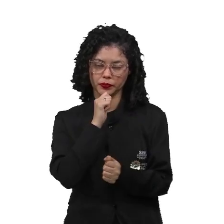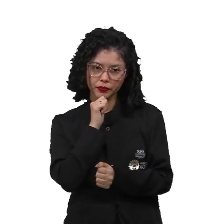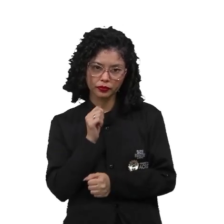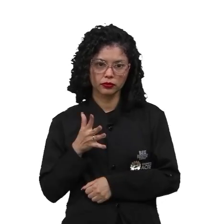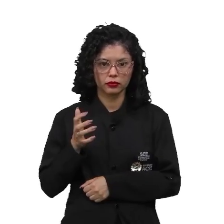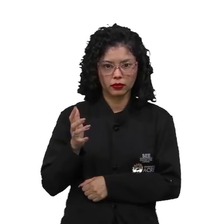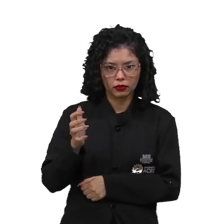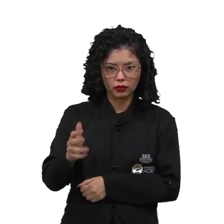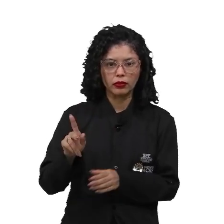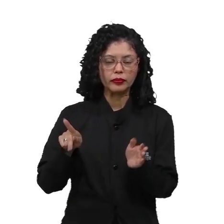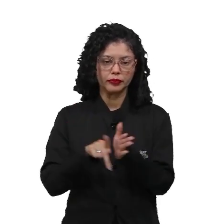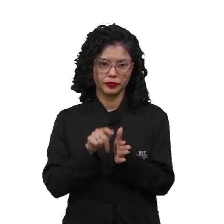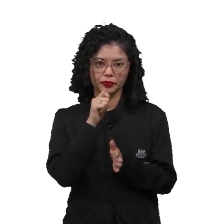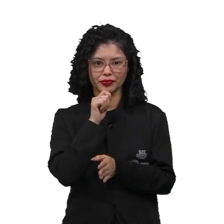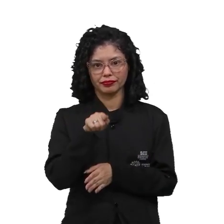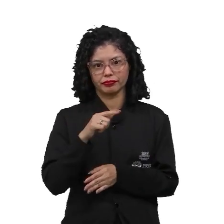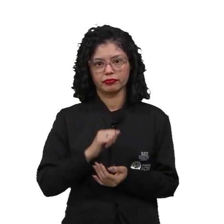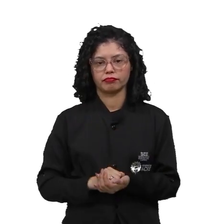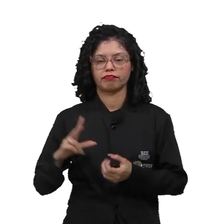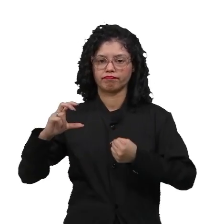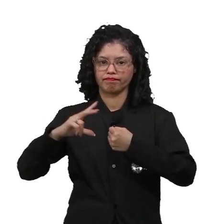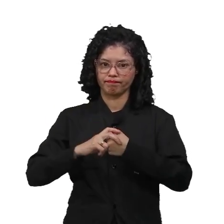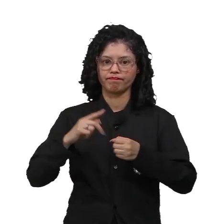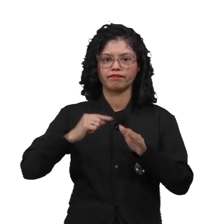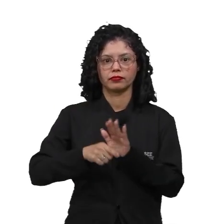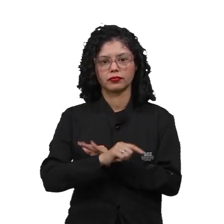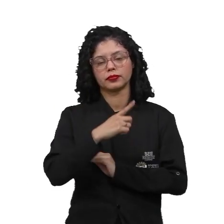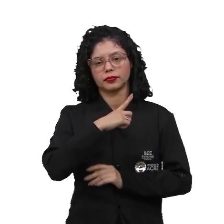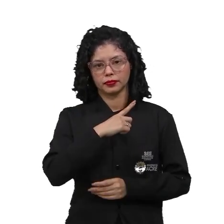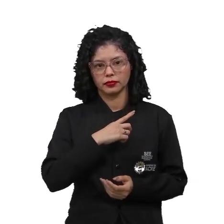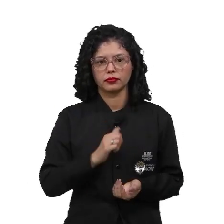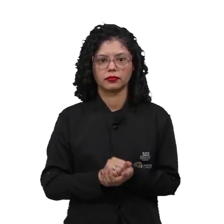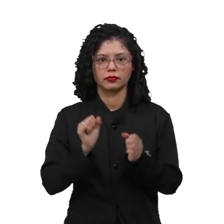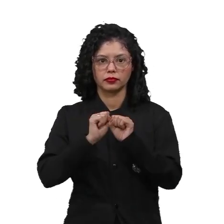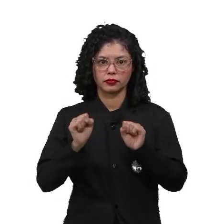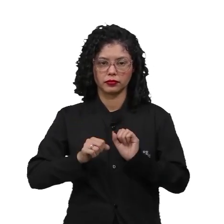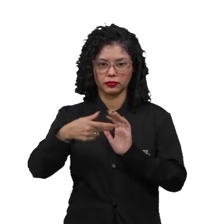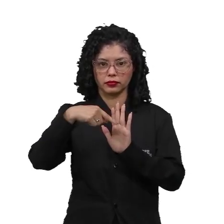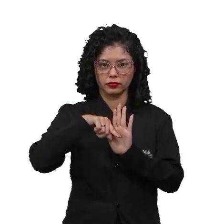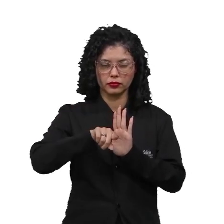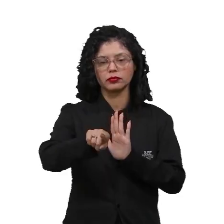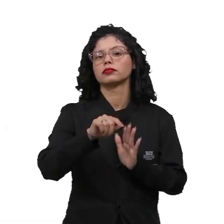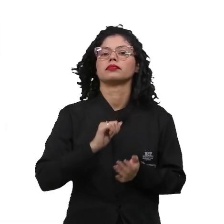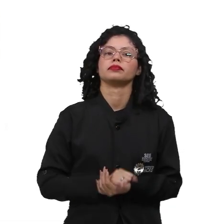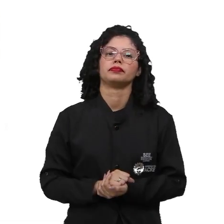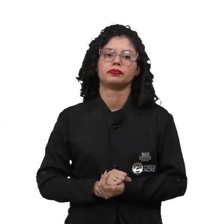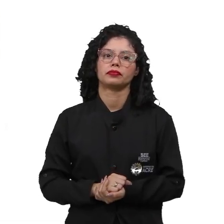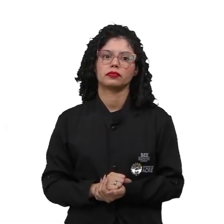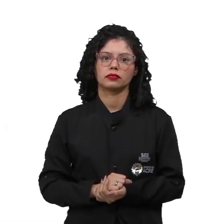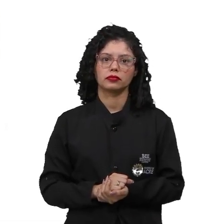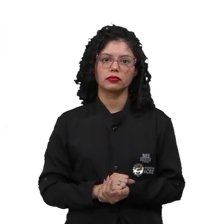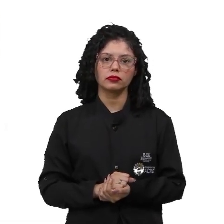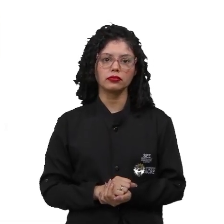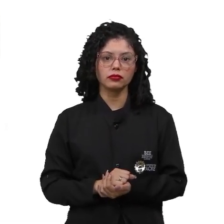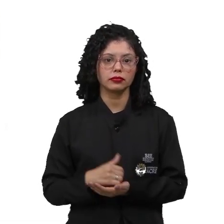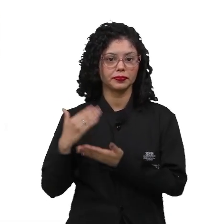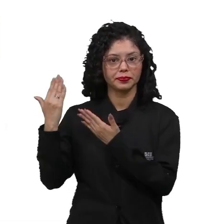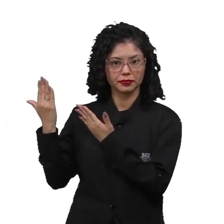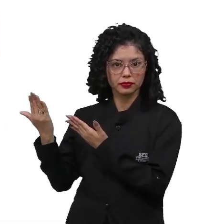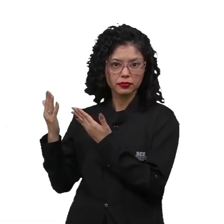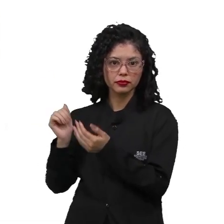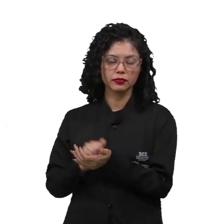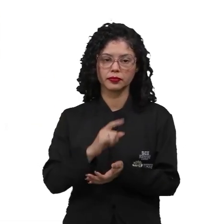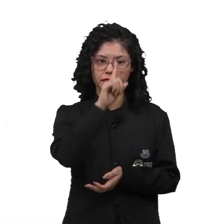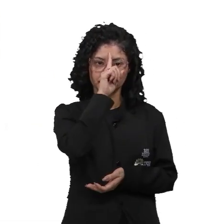vírus que estavam dentro dela. Então, é assim que funciona o sistema imune adaptativo. Aqui a gente tem